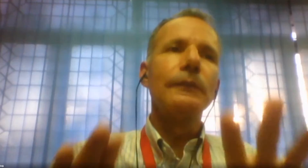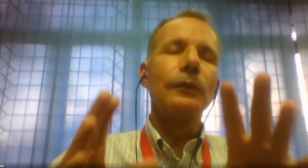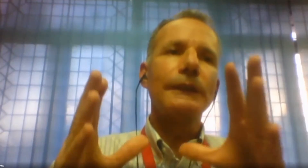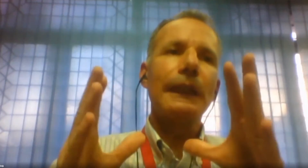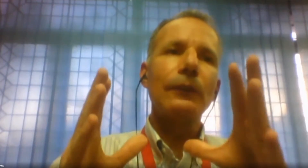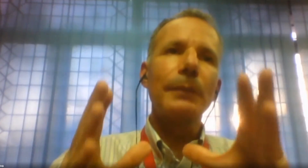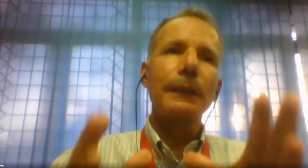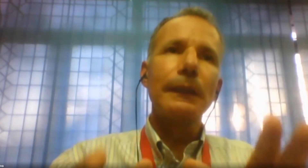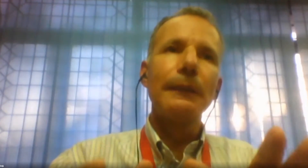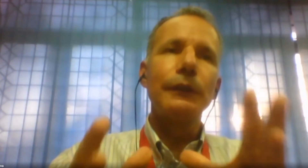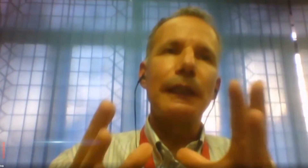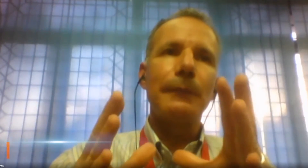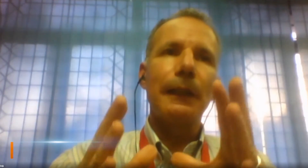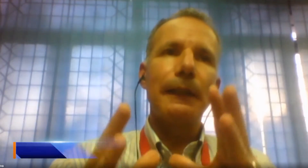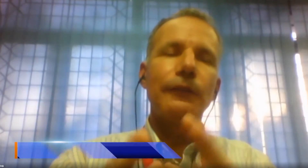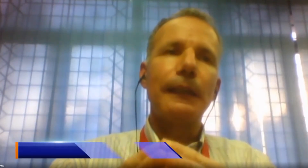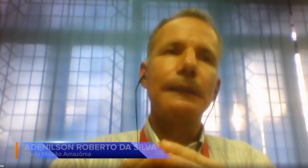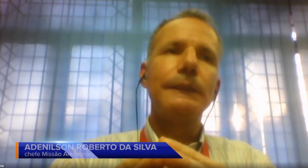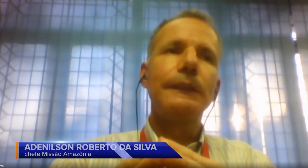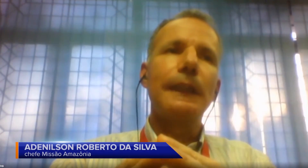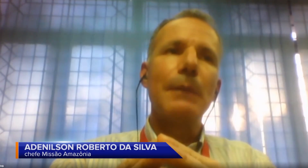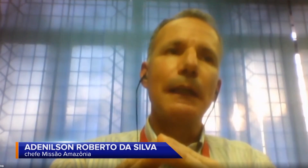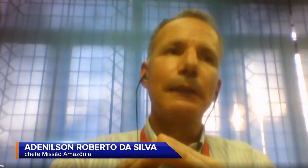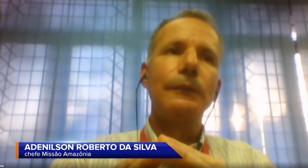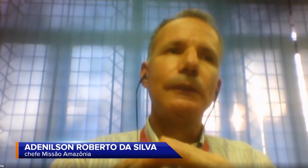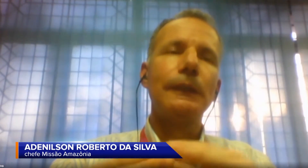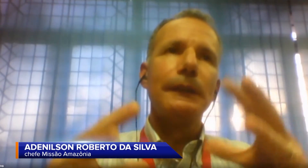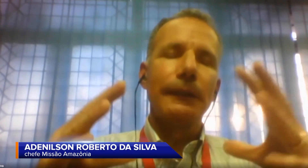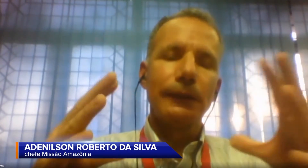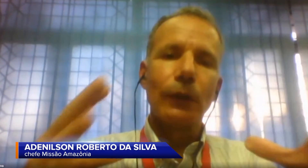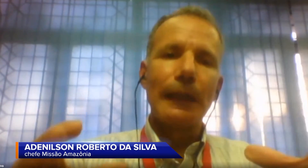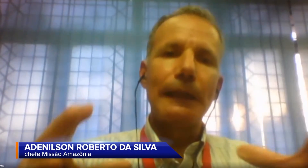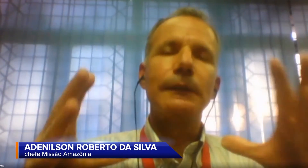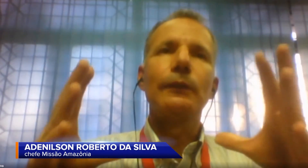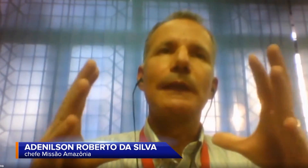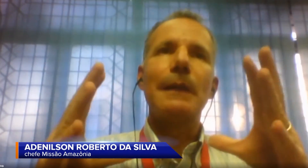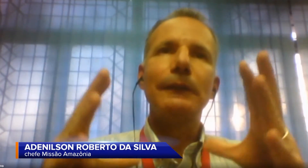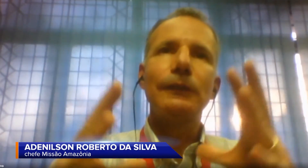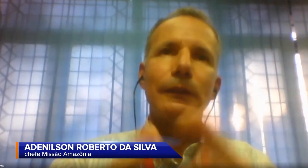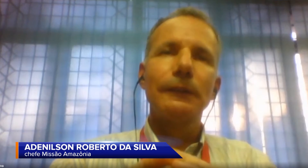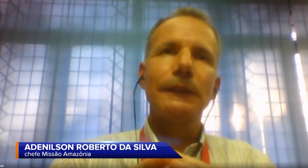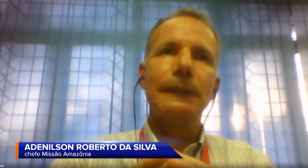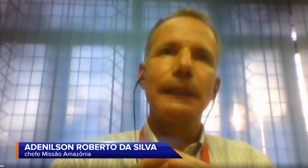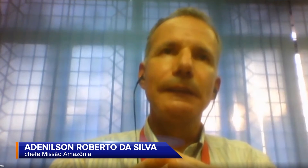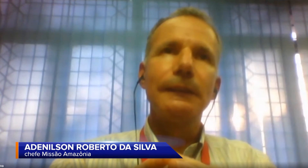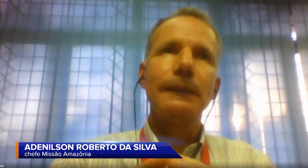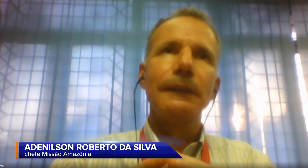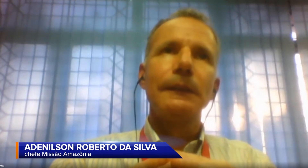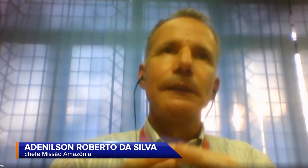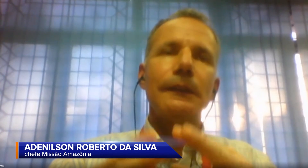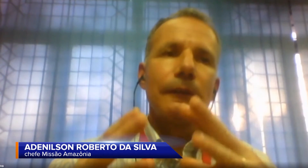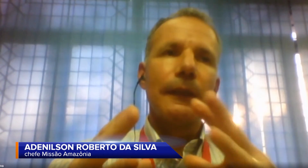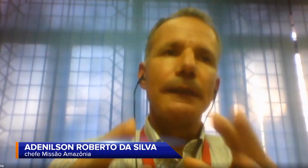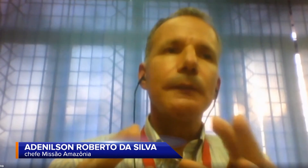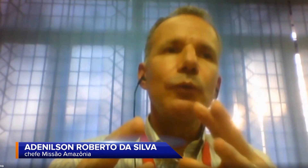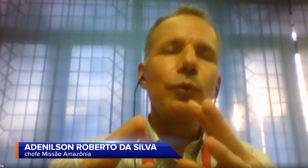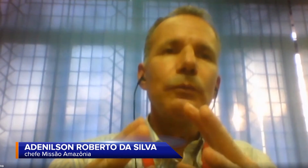projeto. Nós já completamos a fase de trabalho isolado, que é o trabalho chão do satélite,